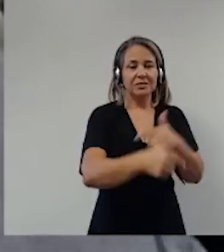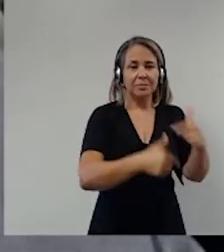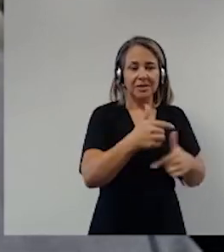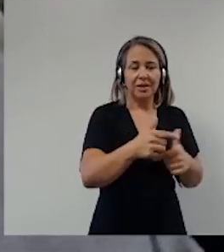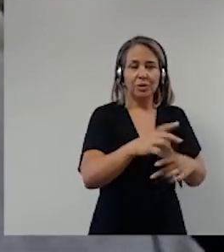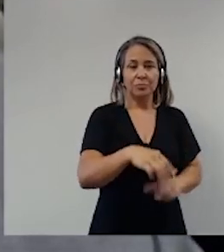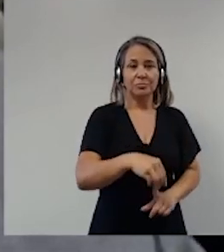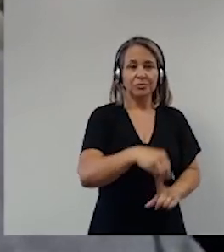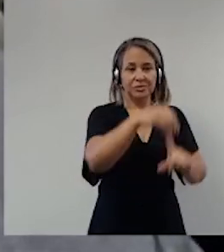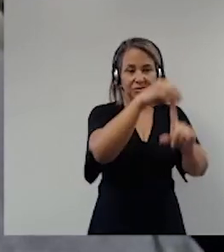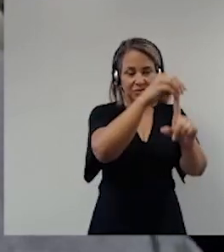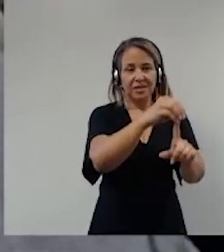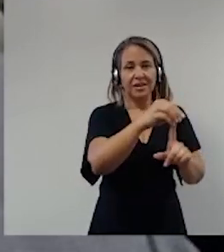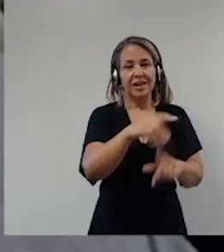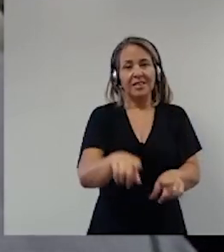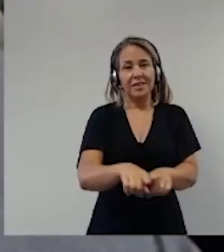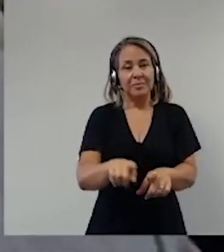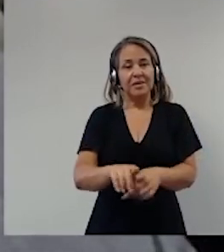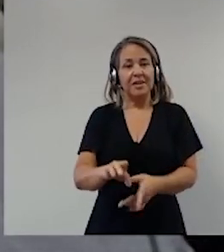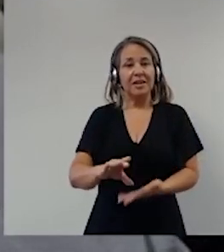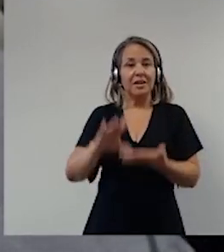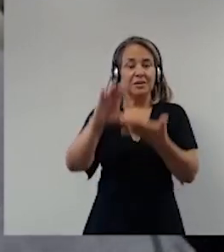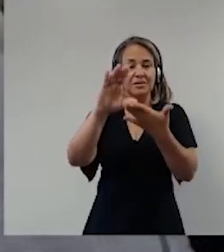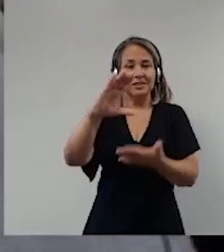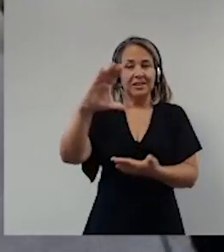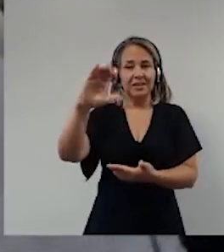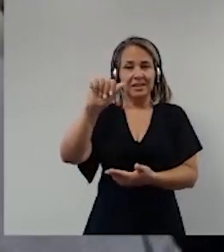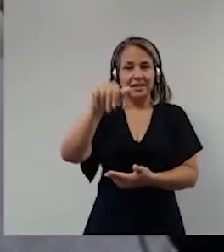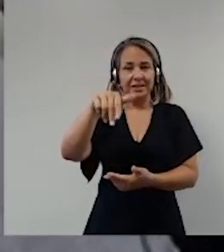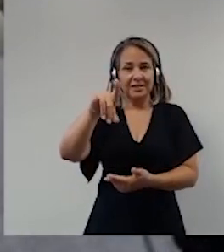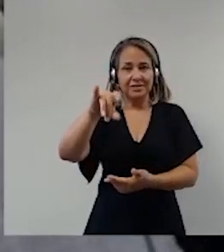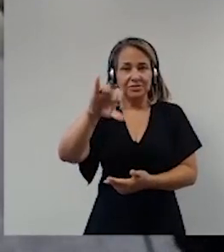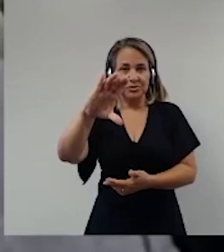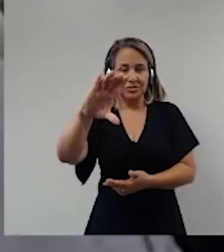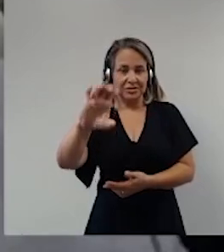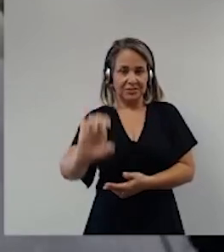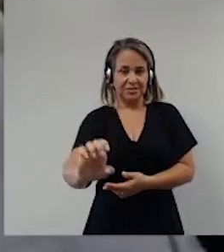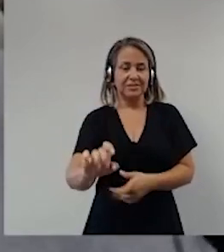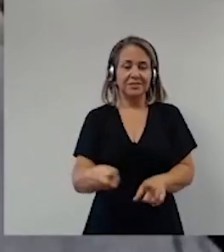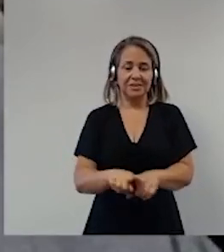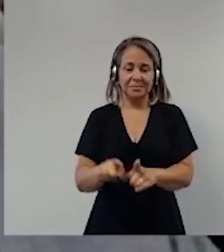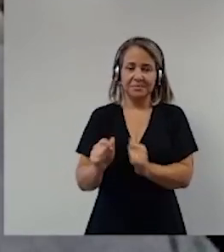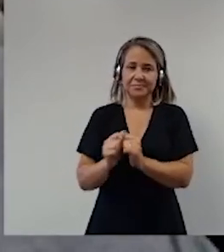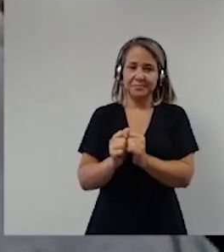titular, a conselheira Candice Galvão Jobim, né?